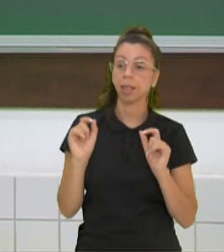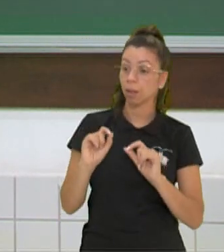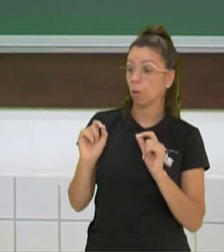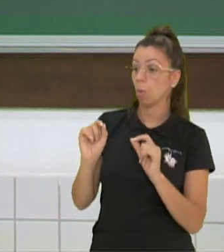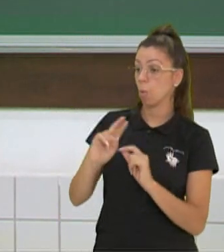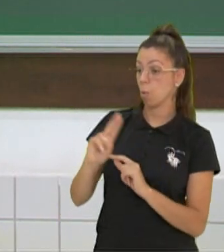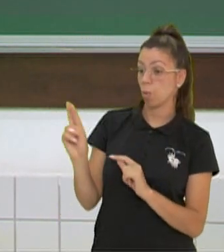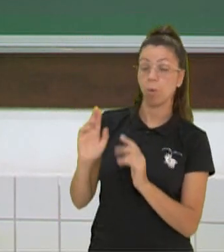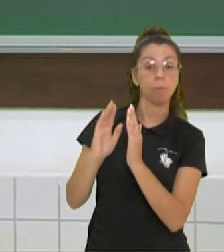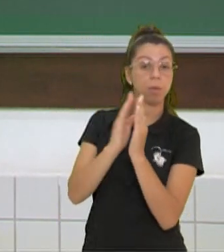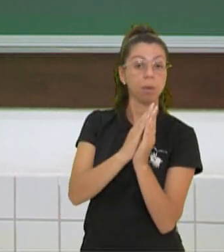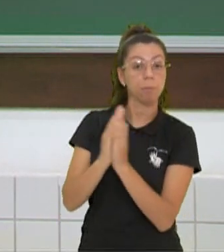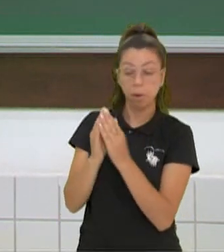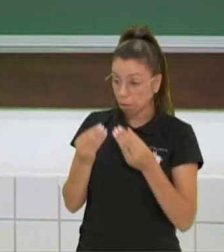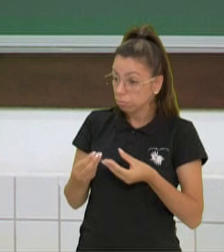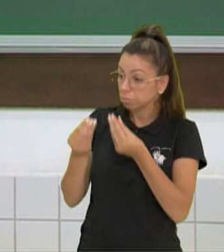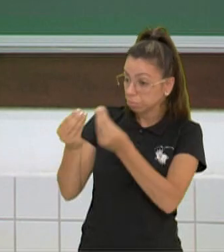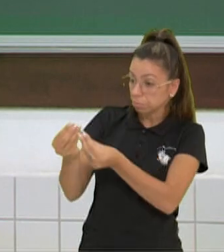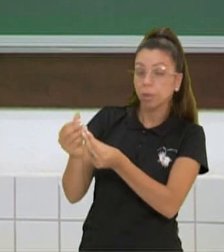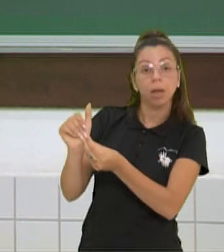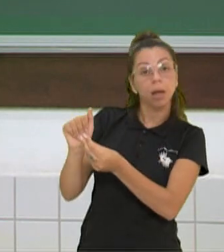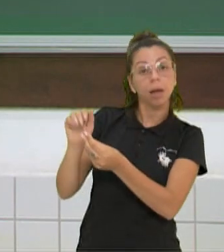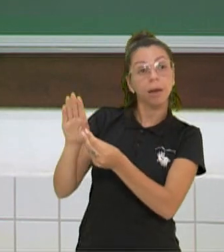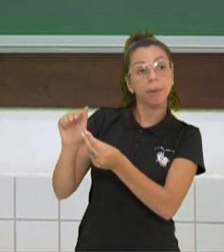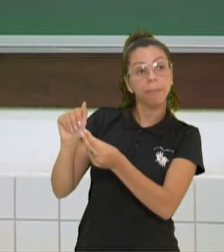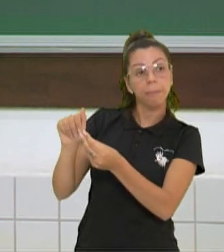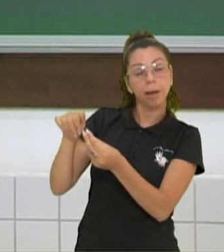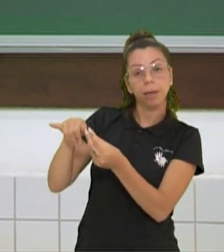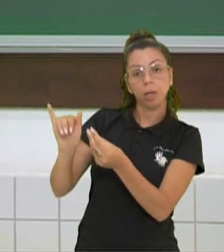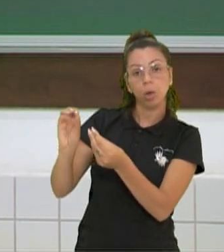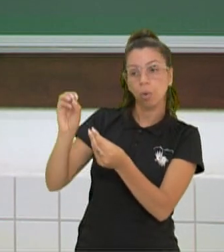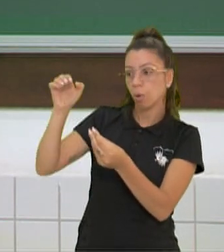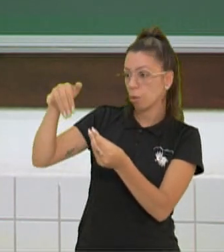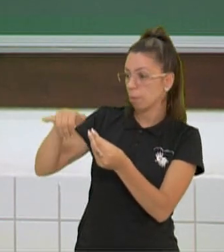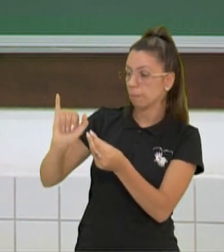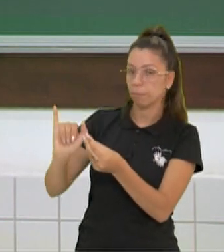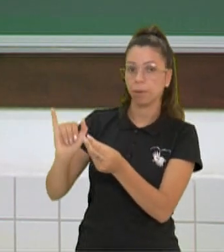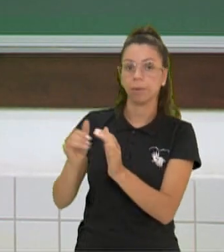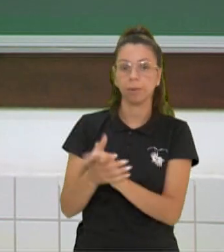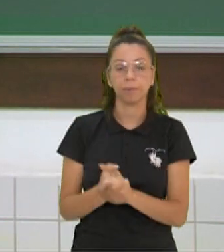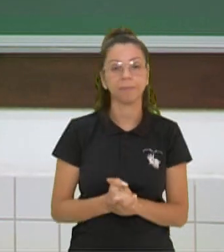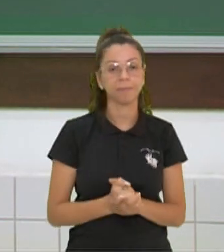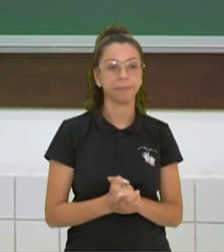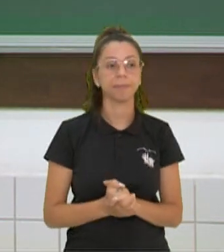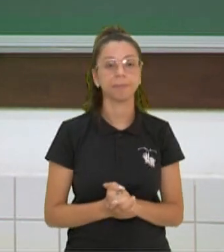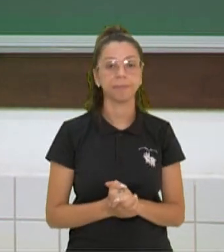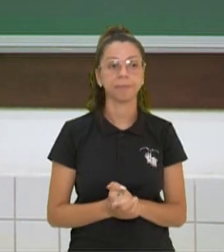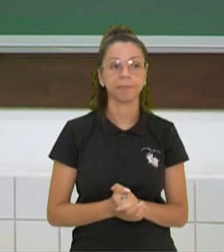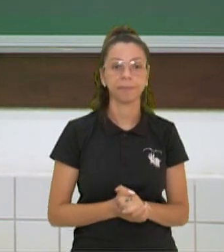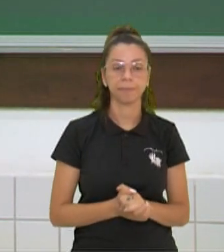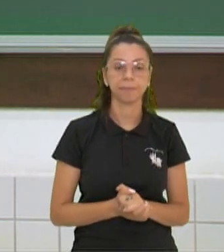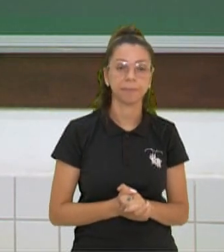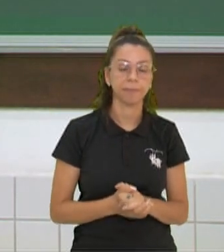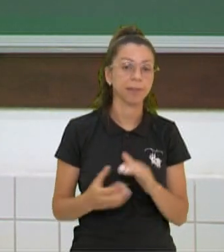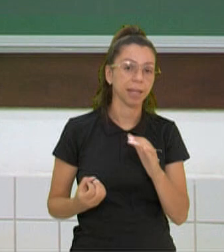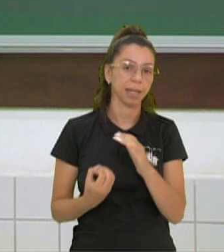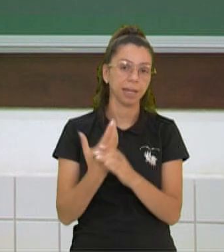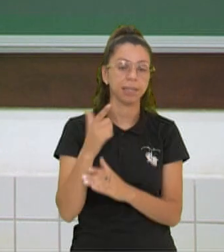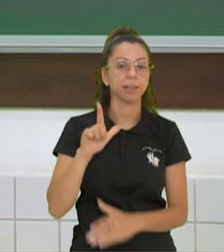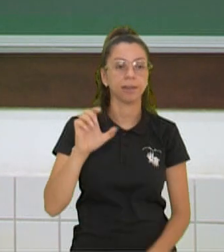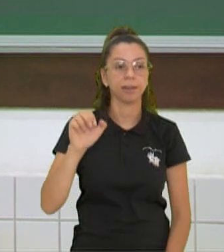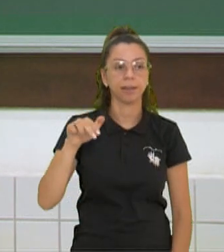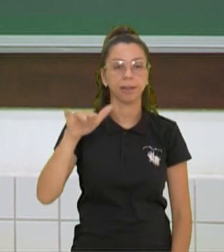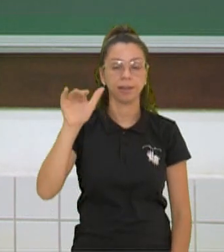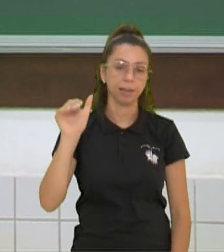boneca, que era um belo nome para a boneca. Então, realmente, agora a boneca se chama Abayumi, né? Criação da Lena